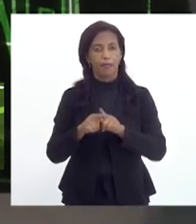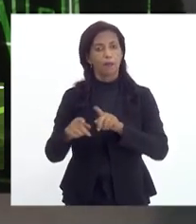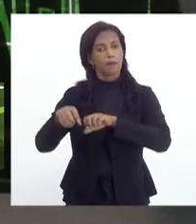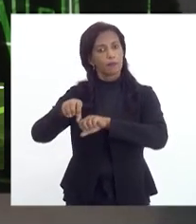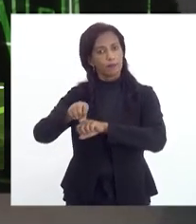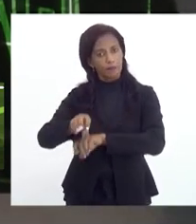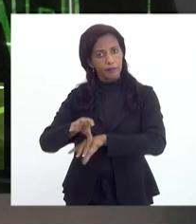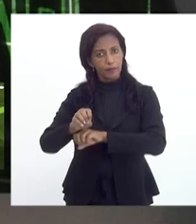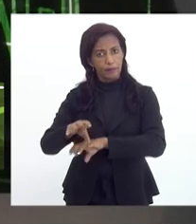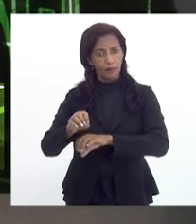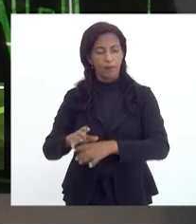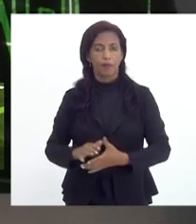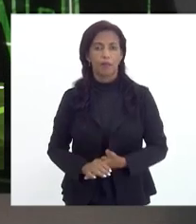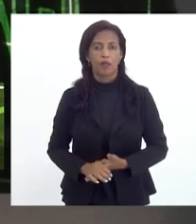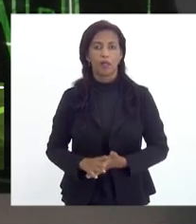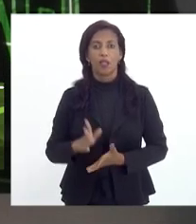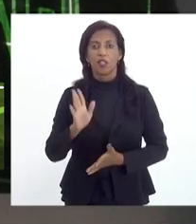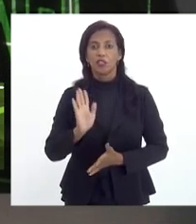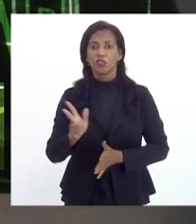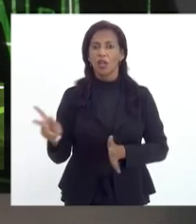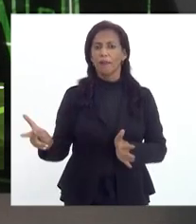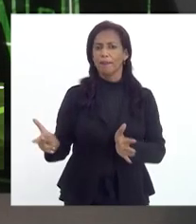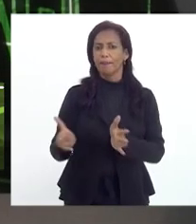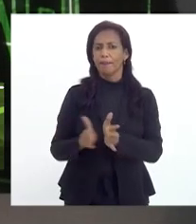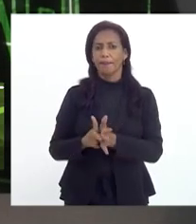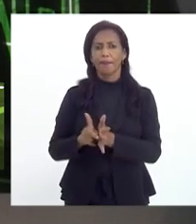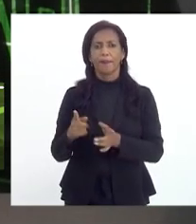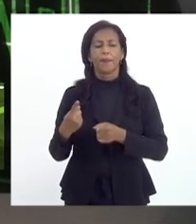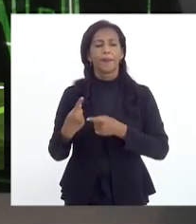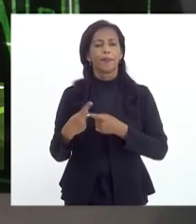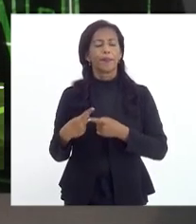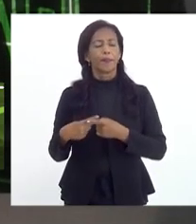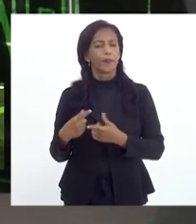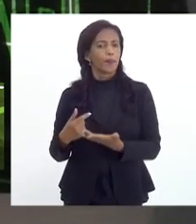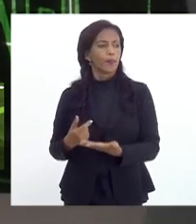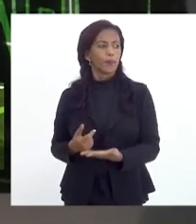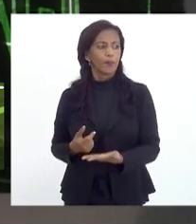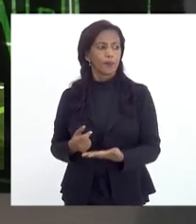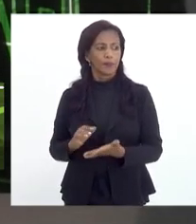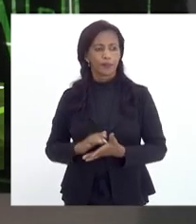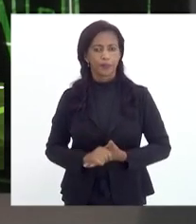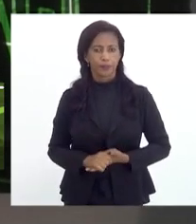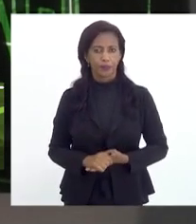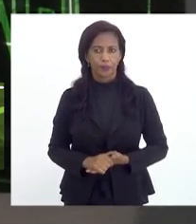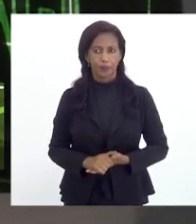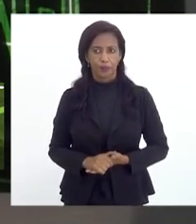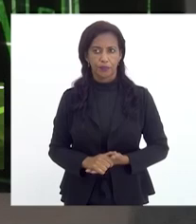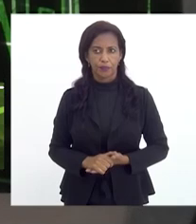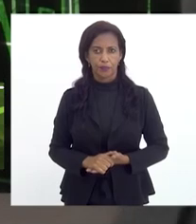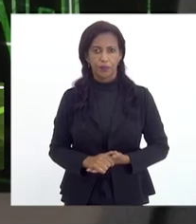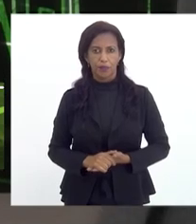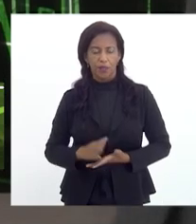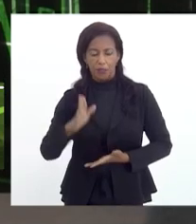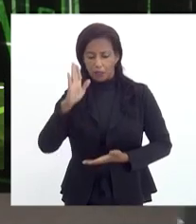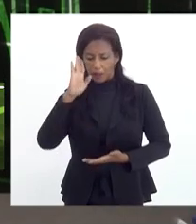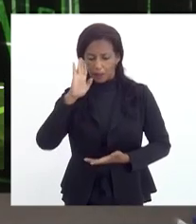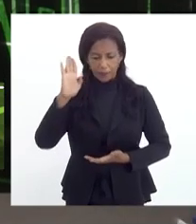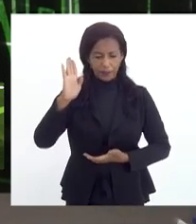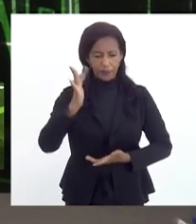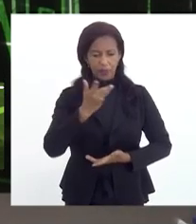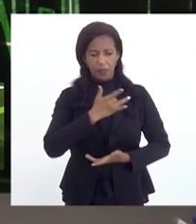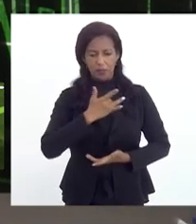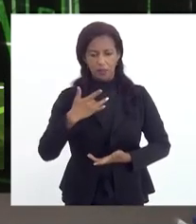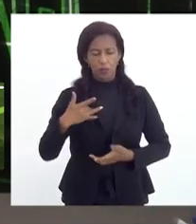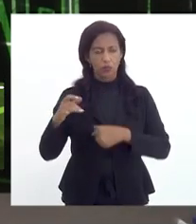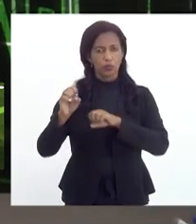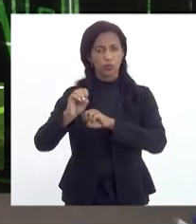educação Isso já faz parte E por que Ele é excepcionalizado A saúde E